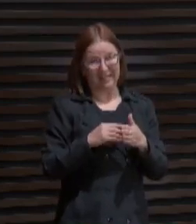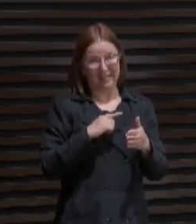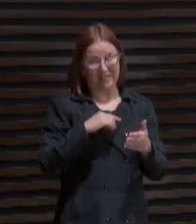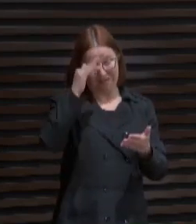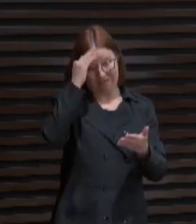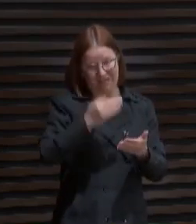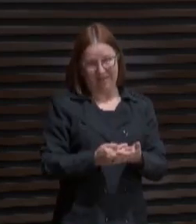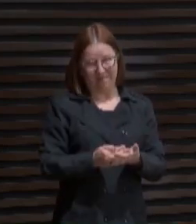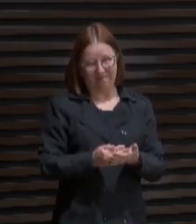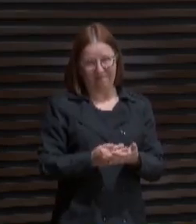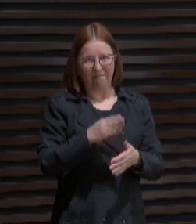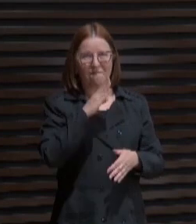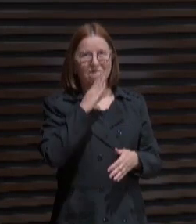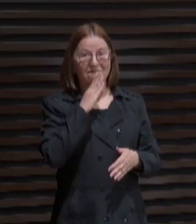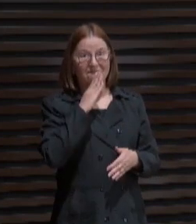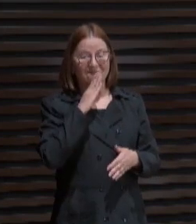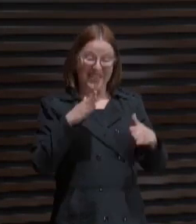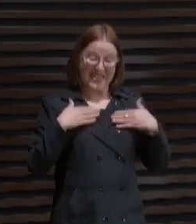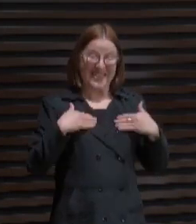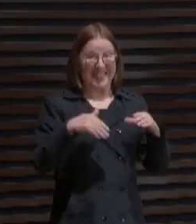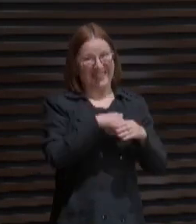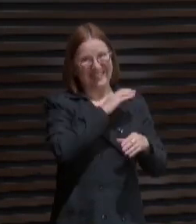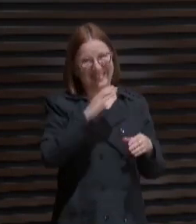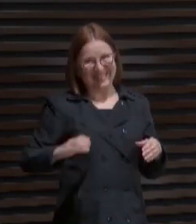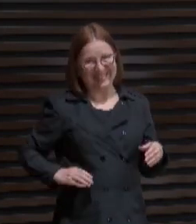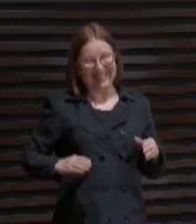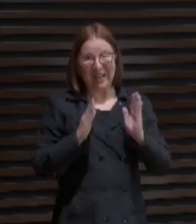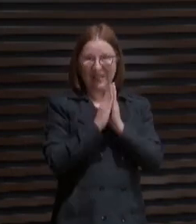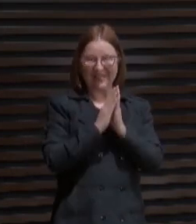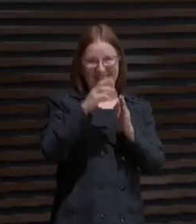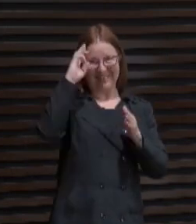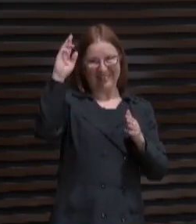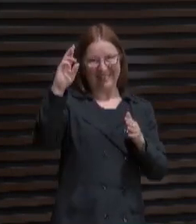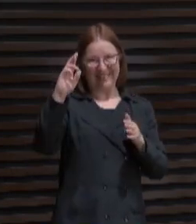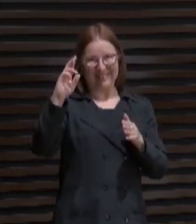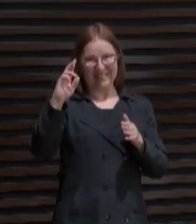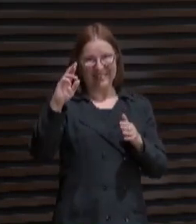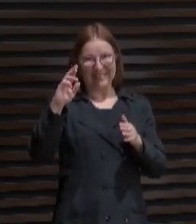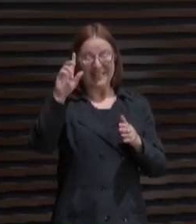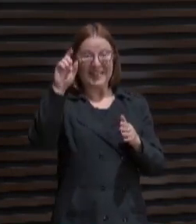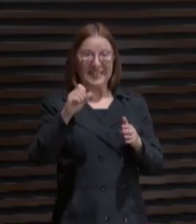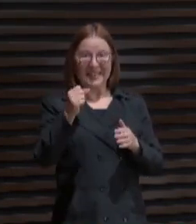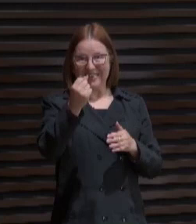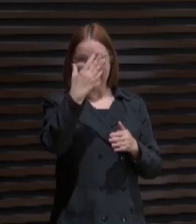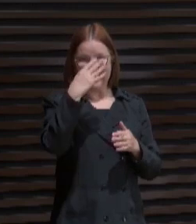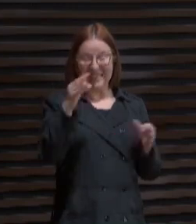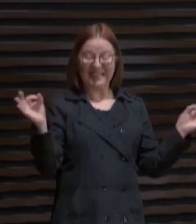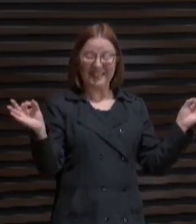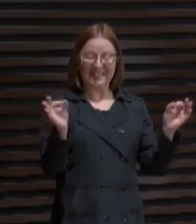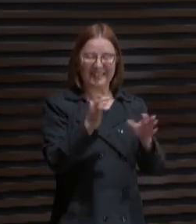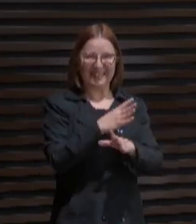aquietar-se e alegrar-se em Cristo. A oração ao Senhor é para que seja revelada a totalidade